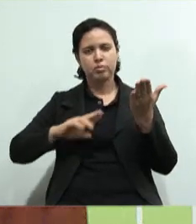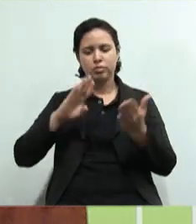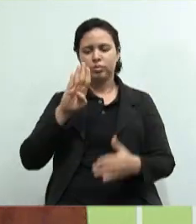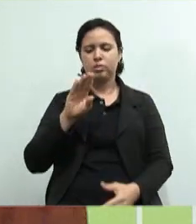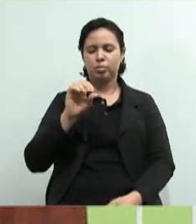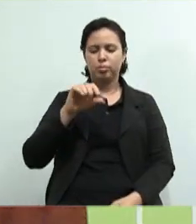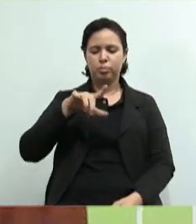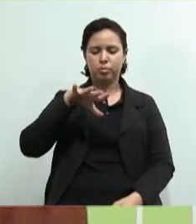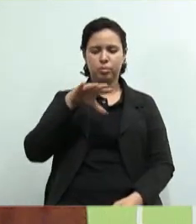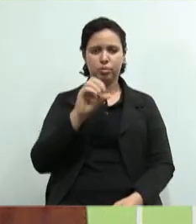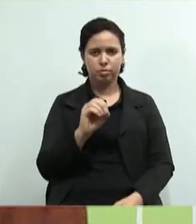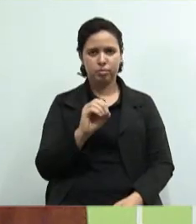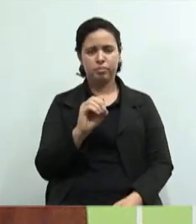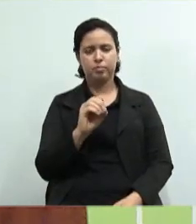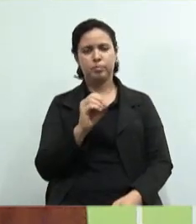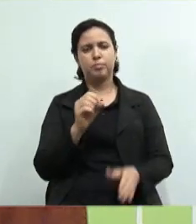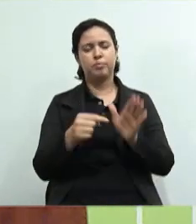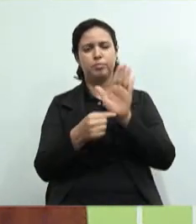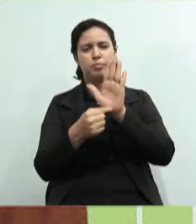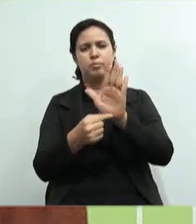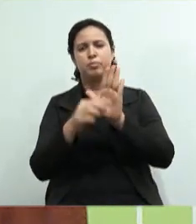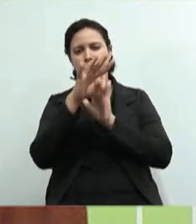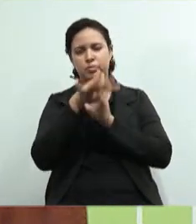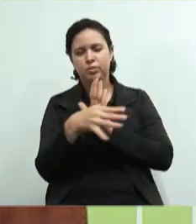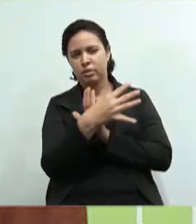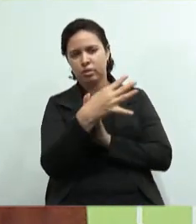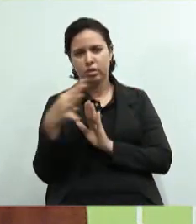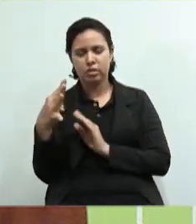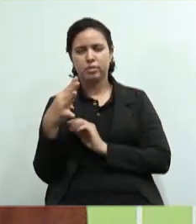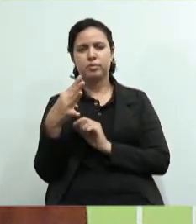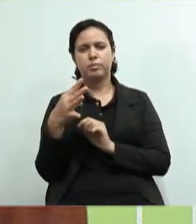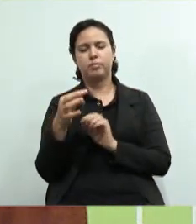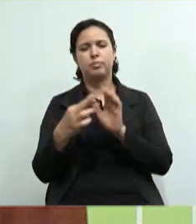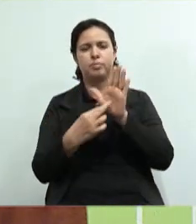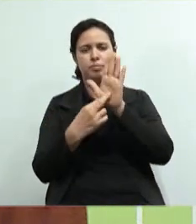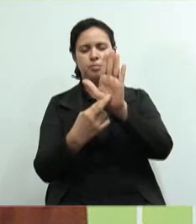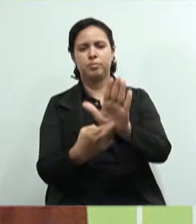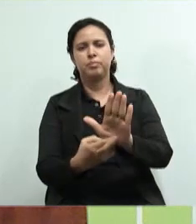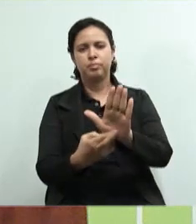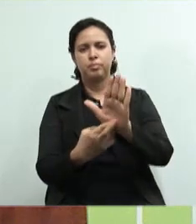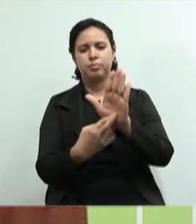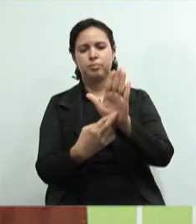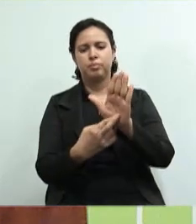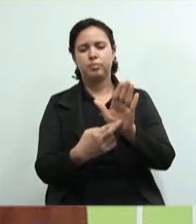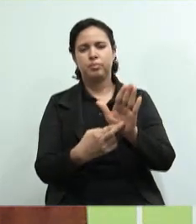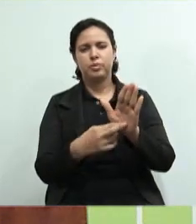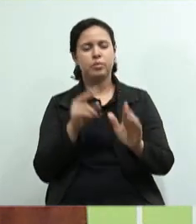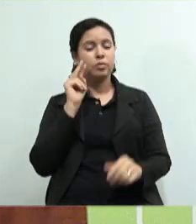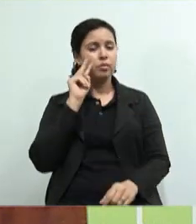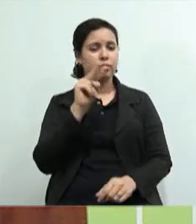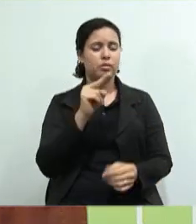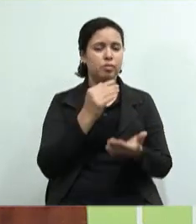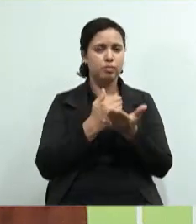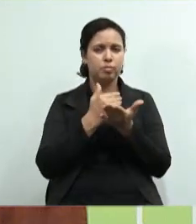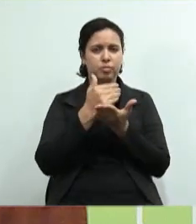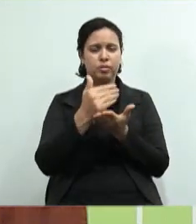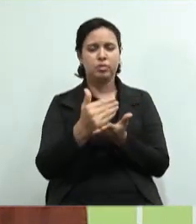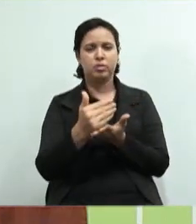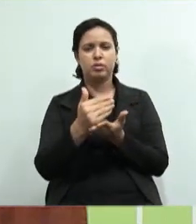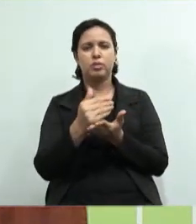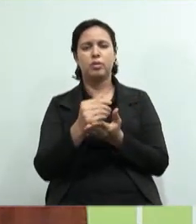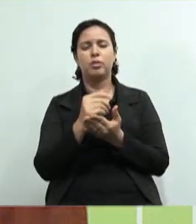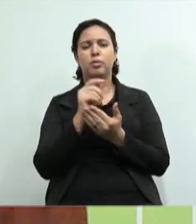mostra em forma de gráfico, de representação gráfica, onde você começa, o que